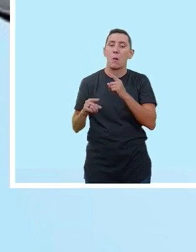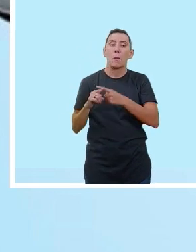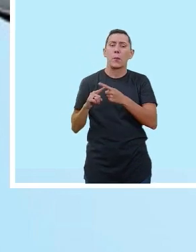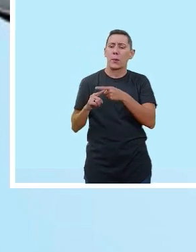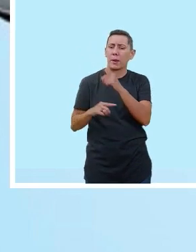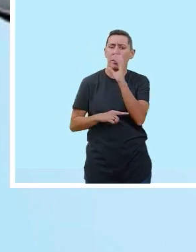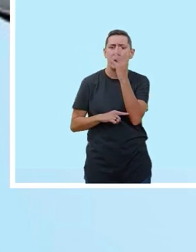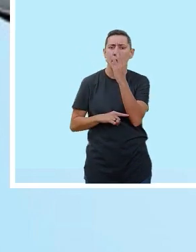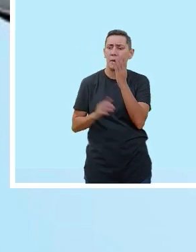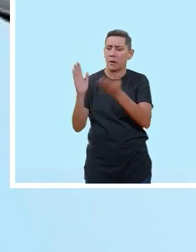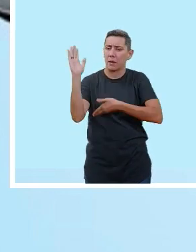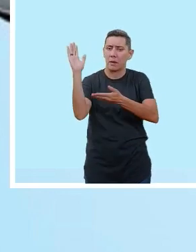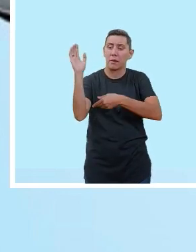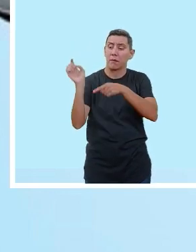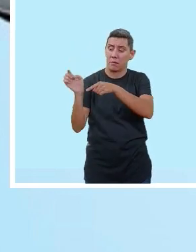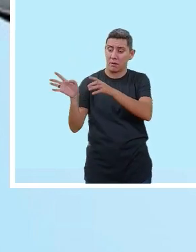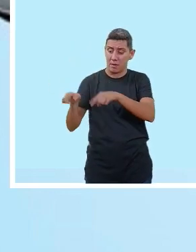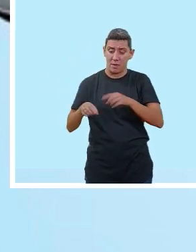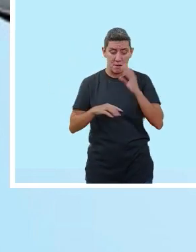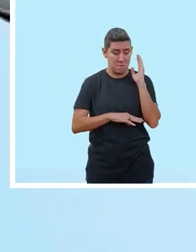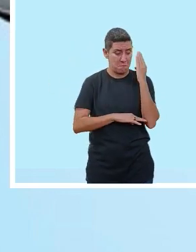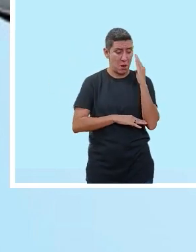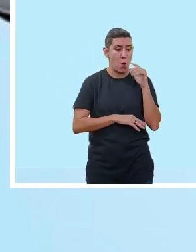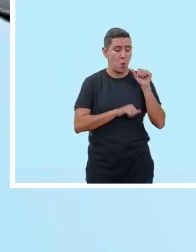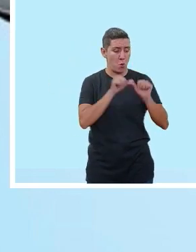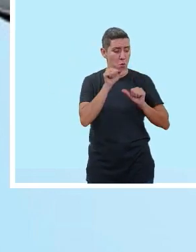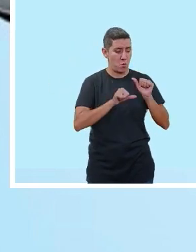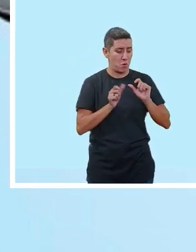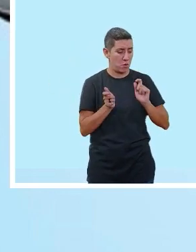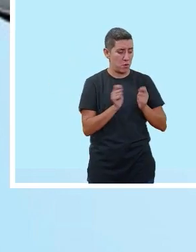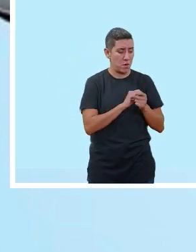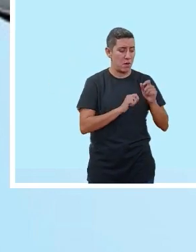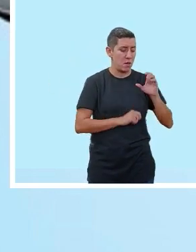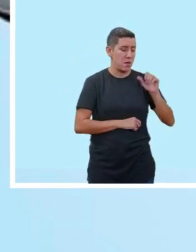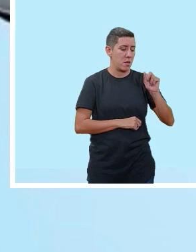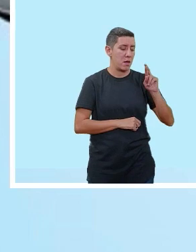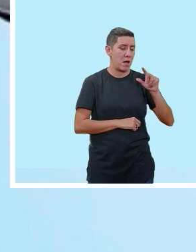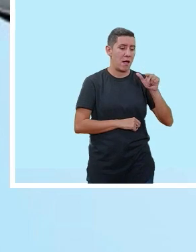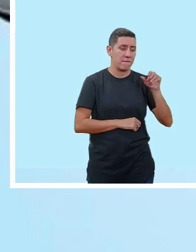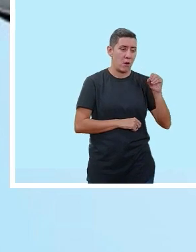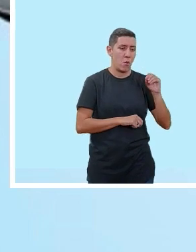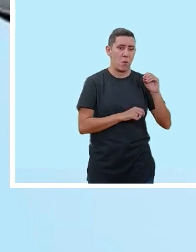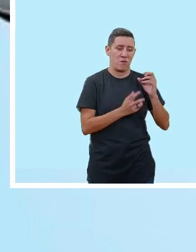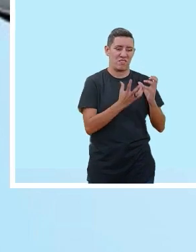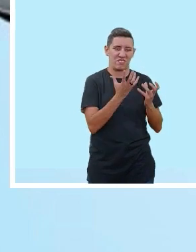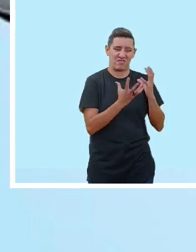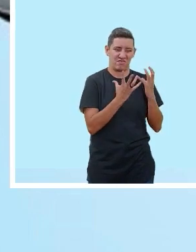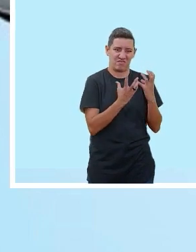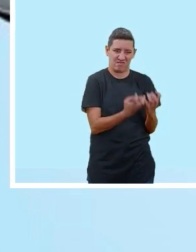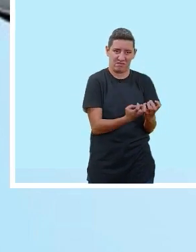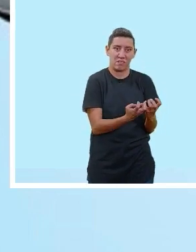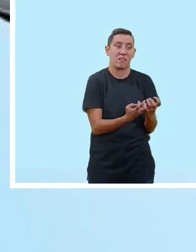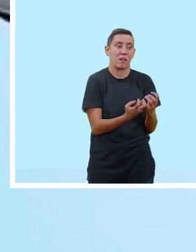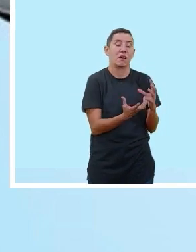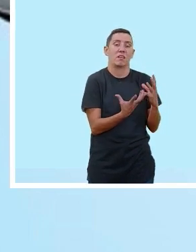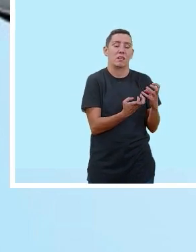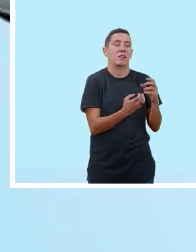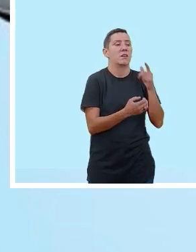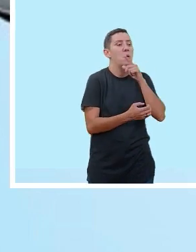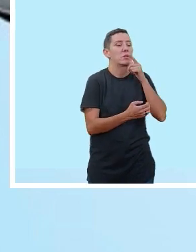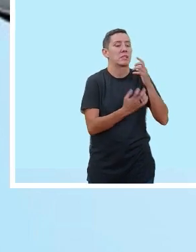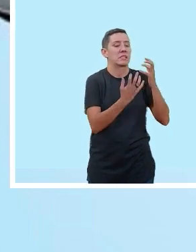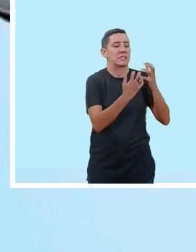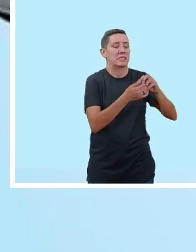de gases de efeito estufa, é simplesmente você também evitar o desmatamento, né? E para você evitar o desmatamento de forma indireta